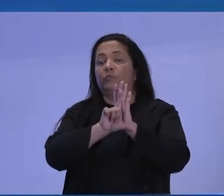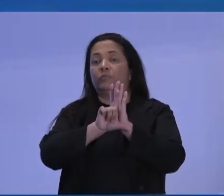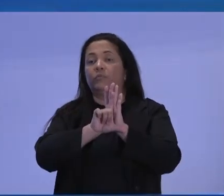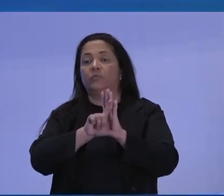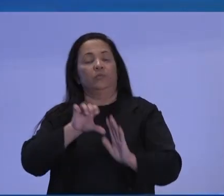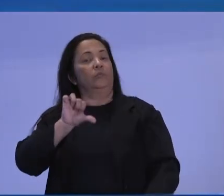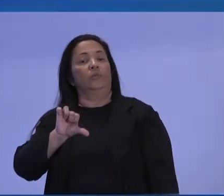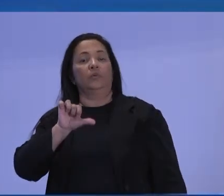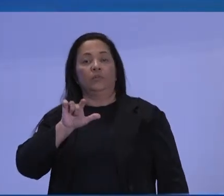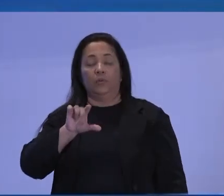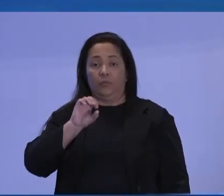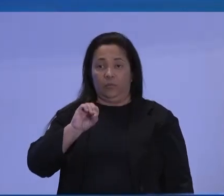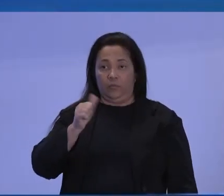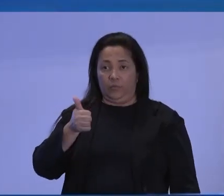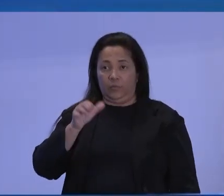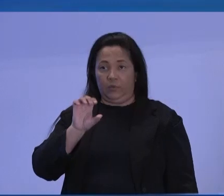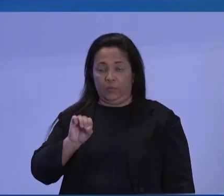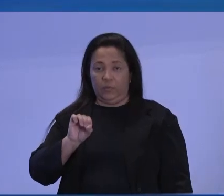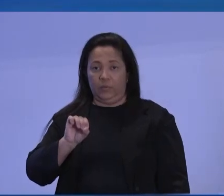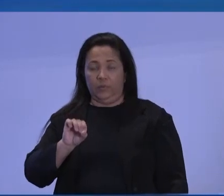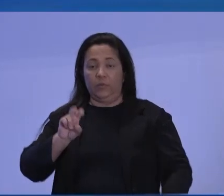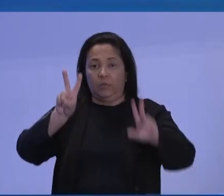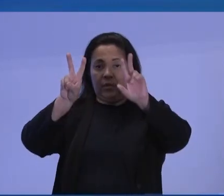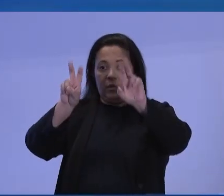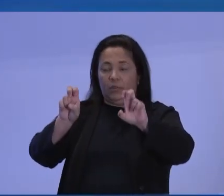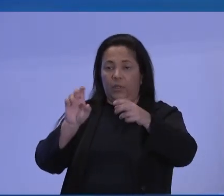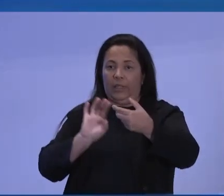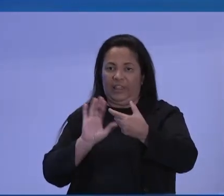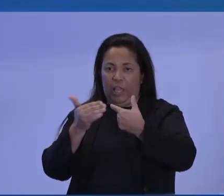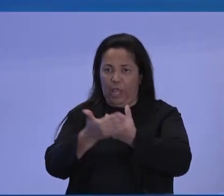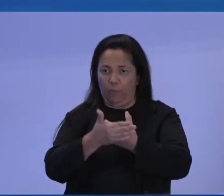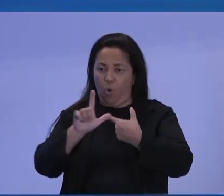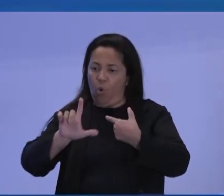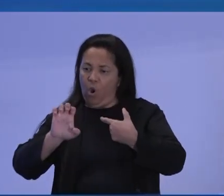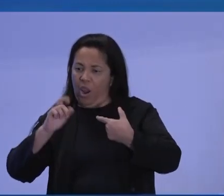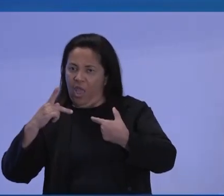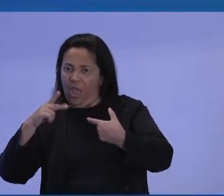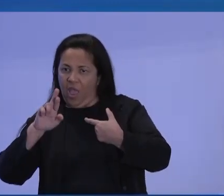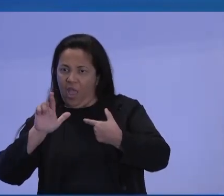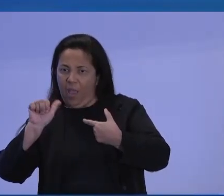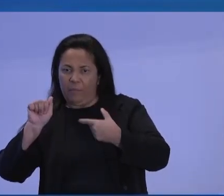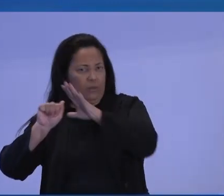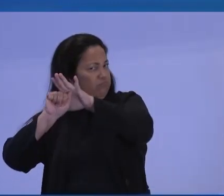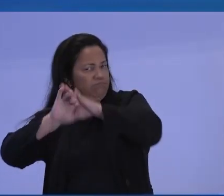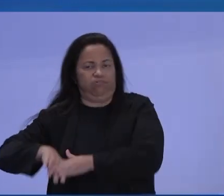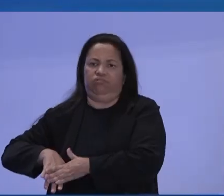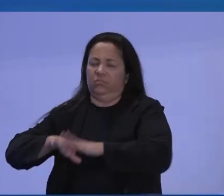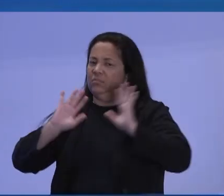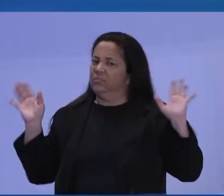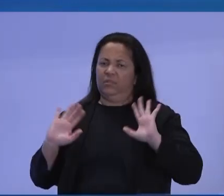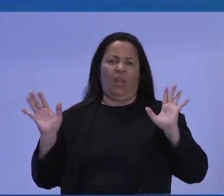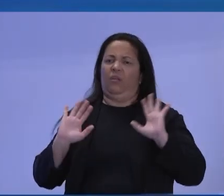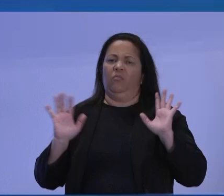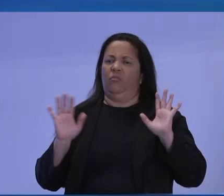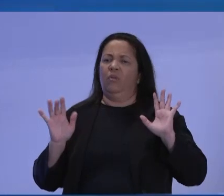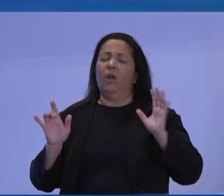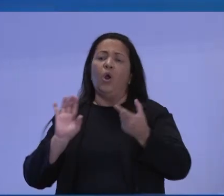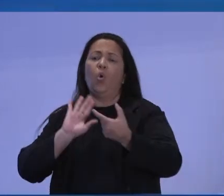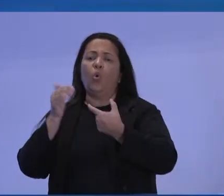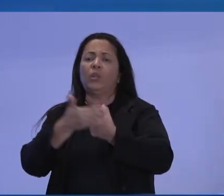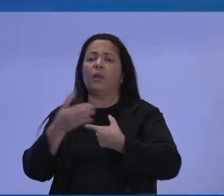número 9.010, que o termo lepra e seus derivados não podem mais ser utilizados na linguagem empregada nos